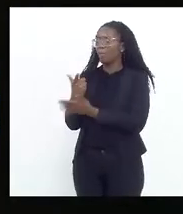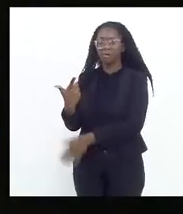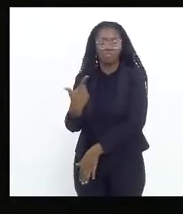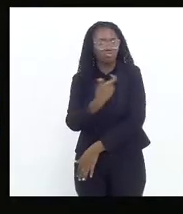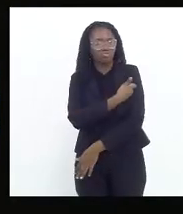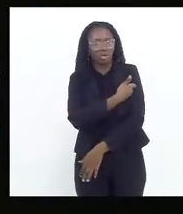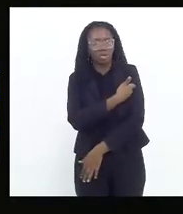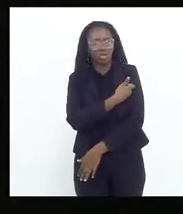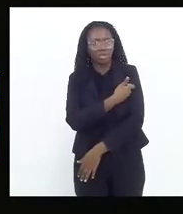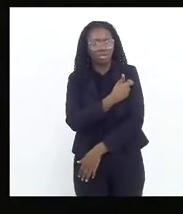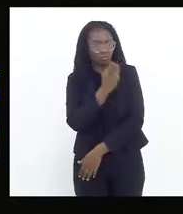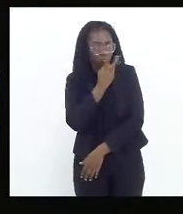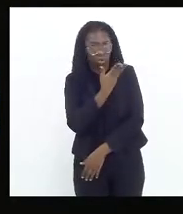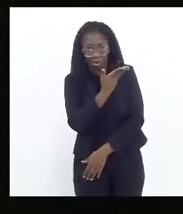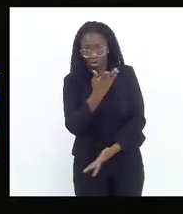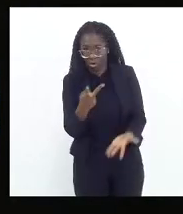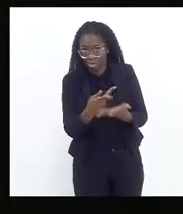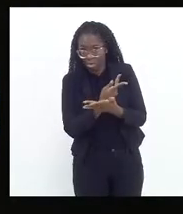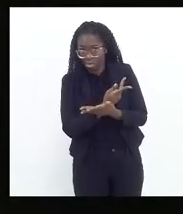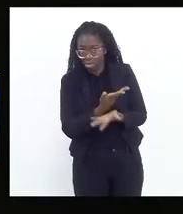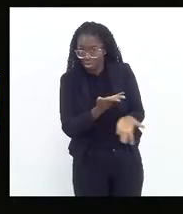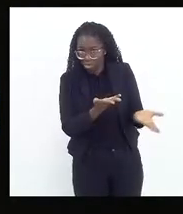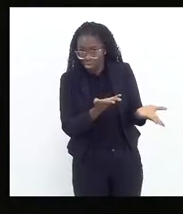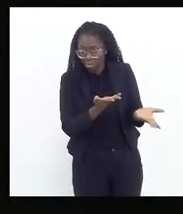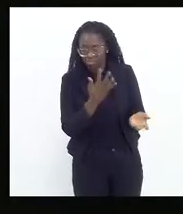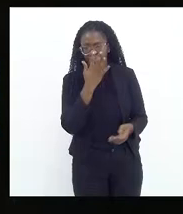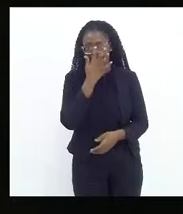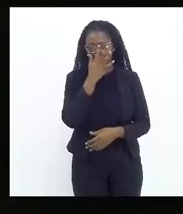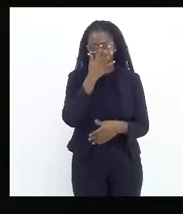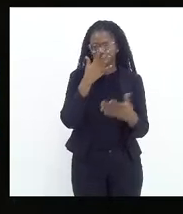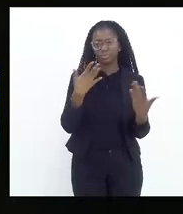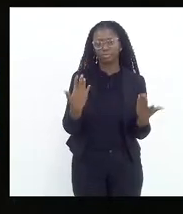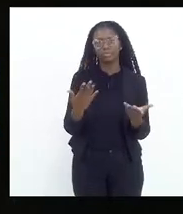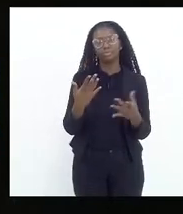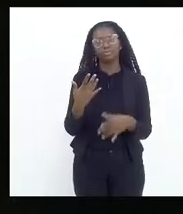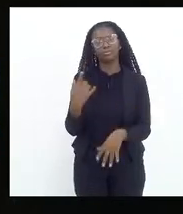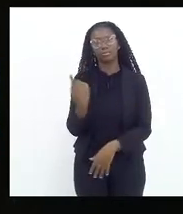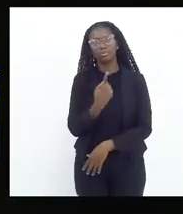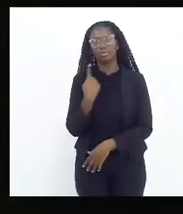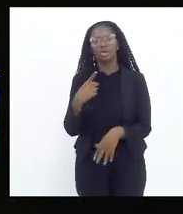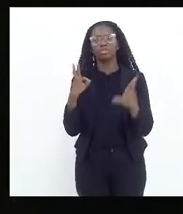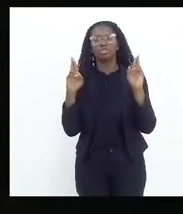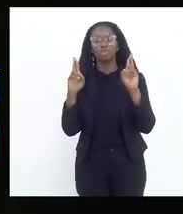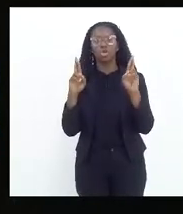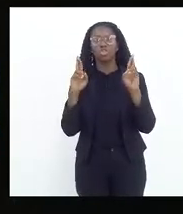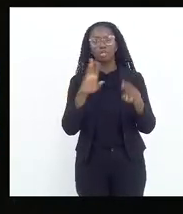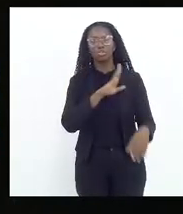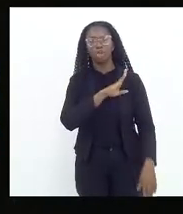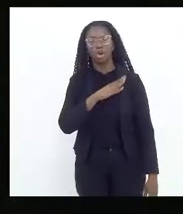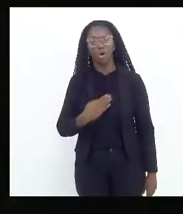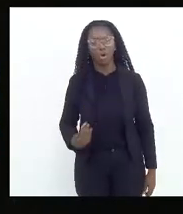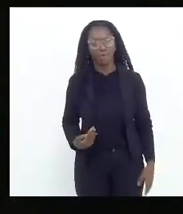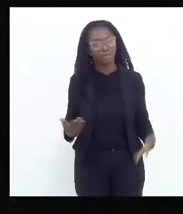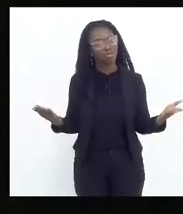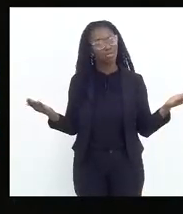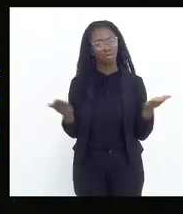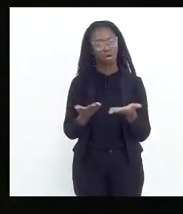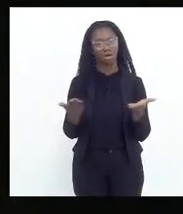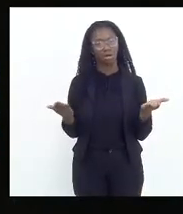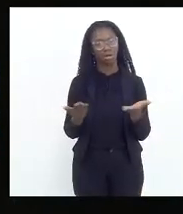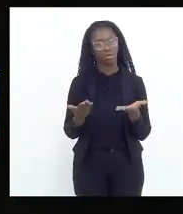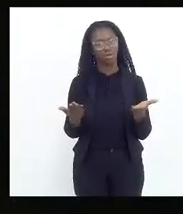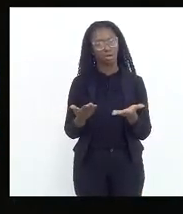vacina, ver o que, que aconteceu. Então, nós esperamos que esse governo, que ele